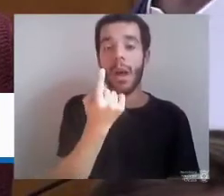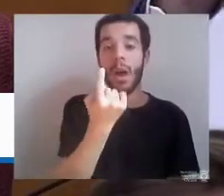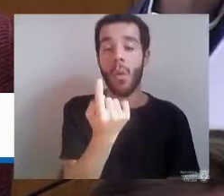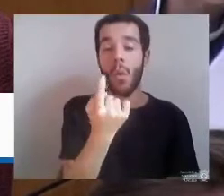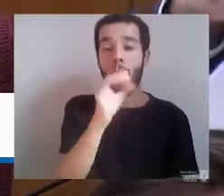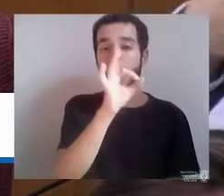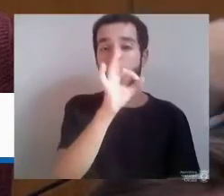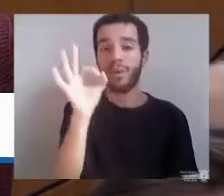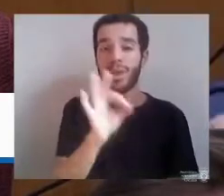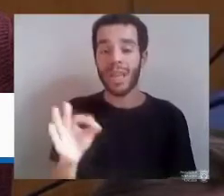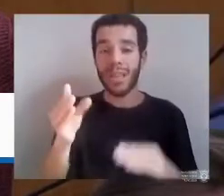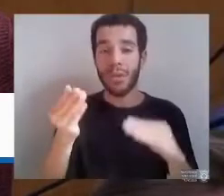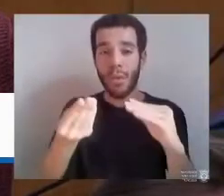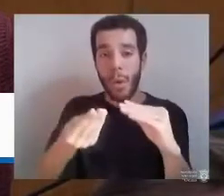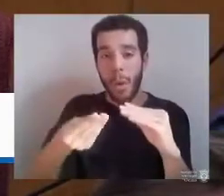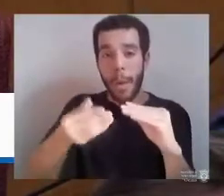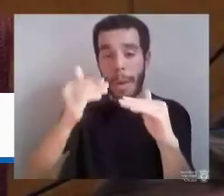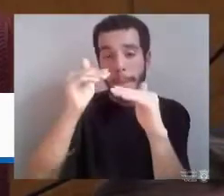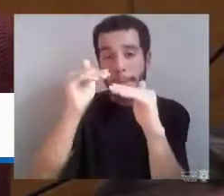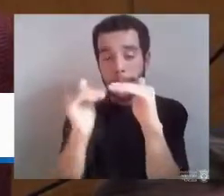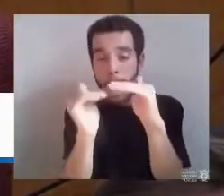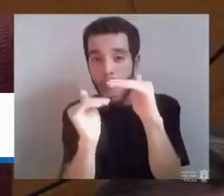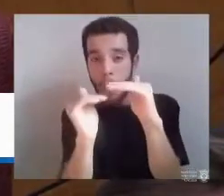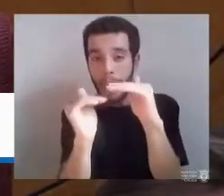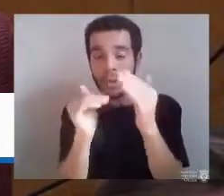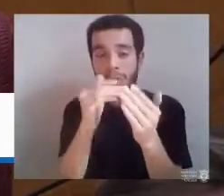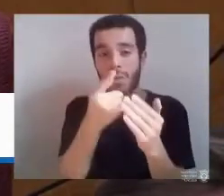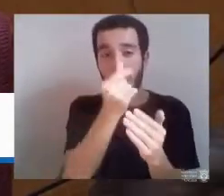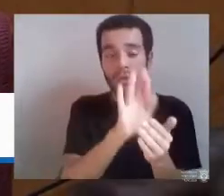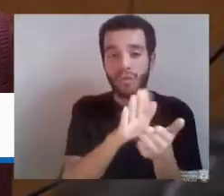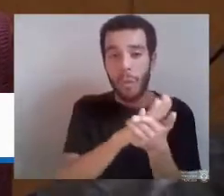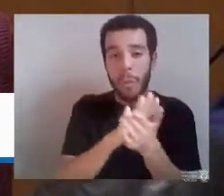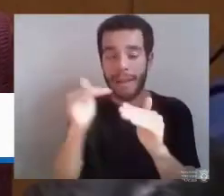0,1% abaixo do preço base. Concretamente, é